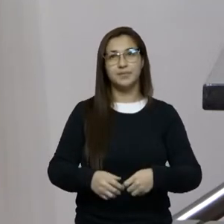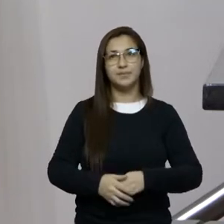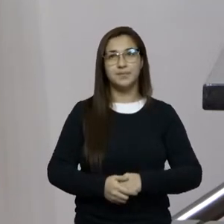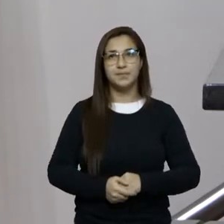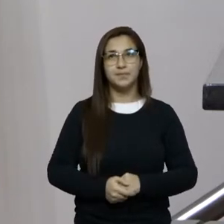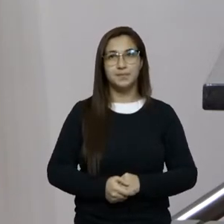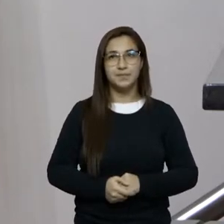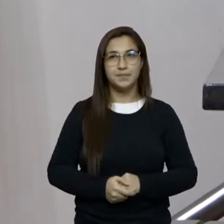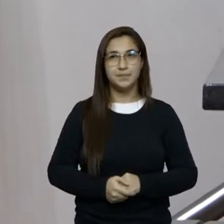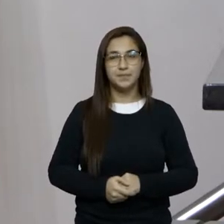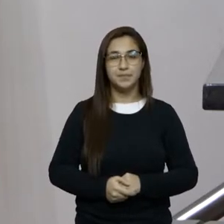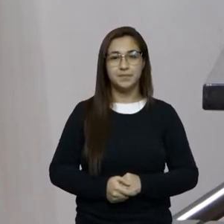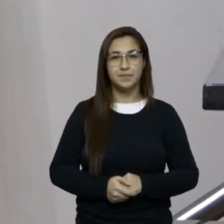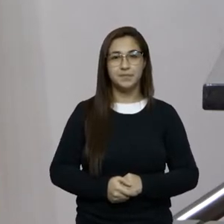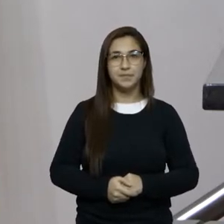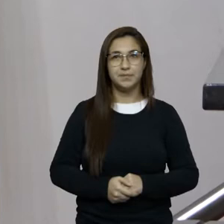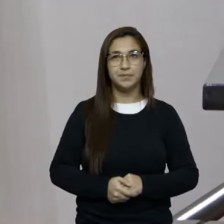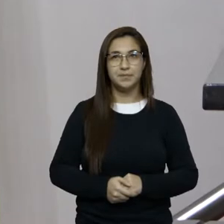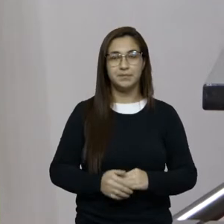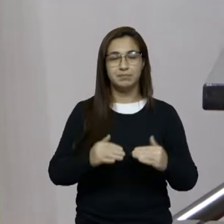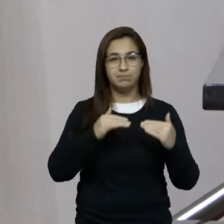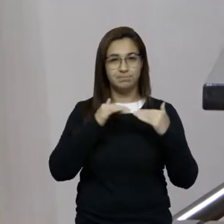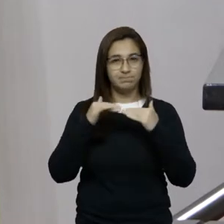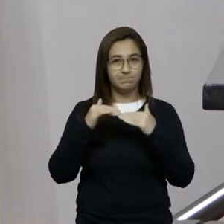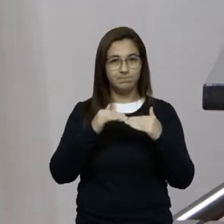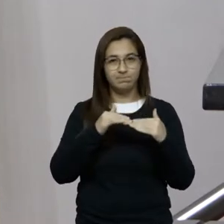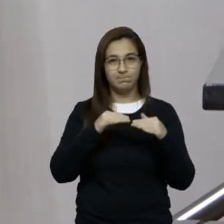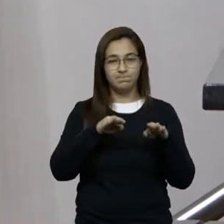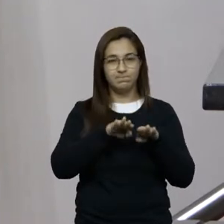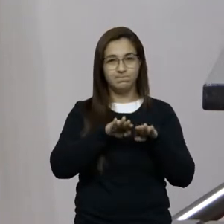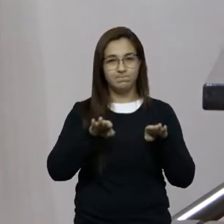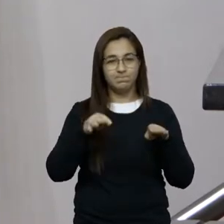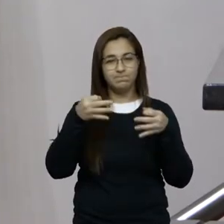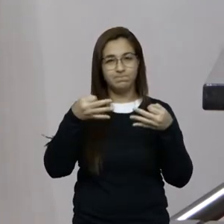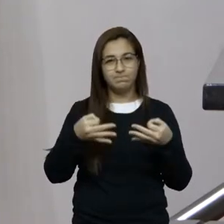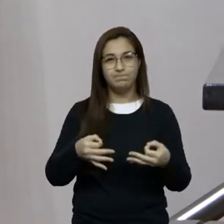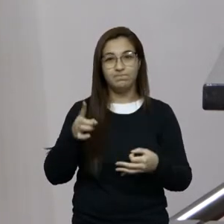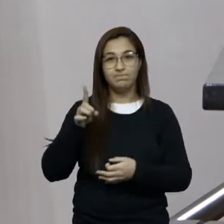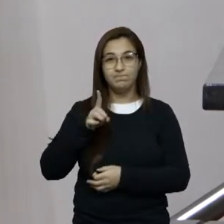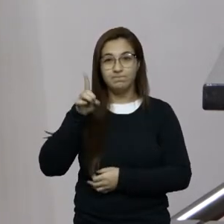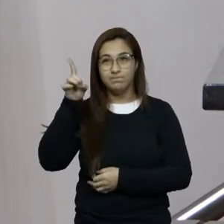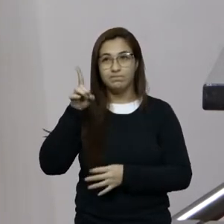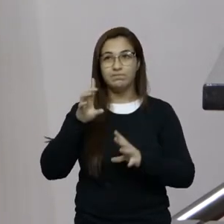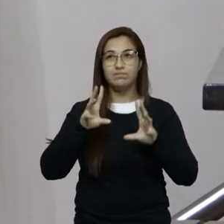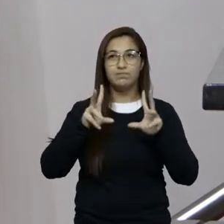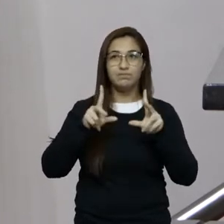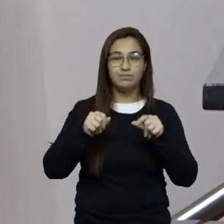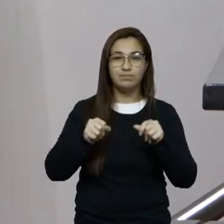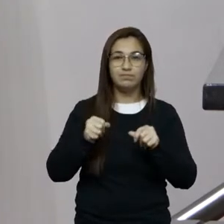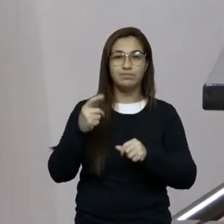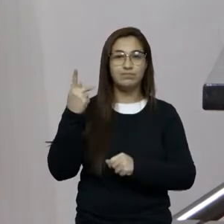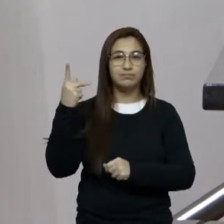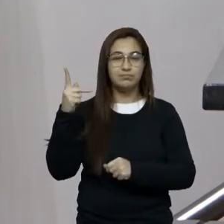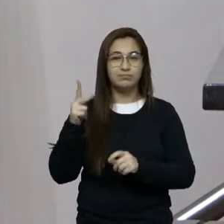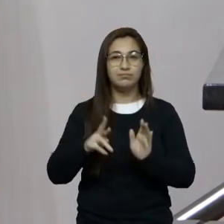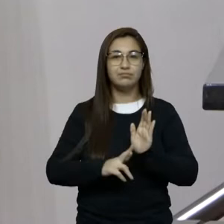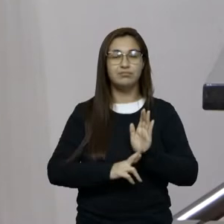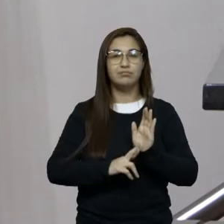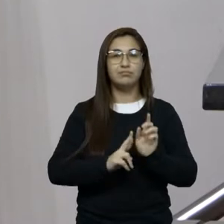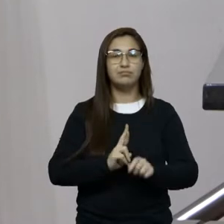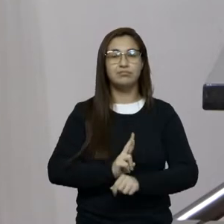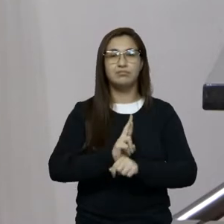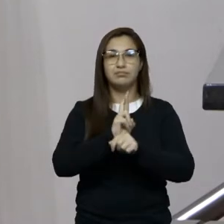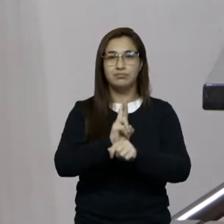tá alinhado com Deus e com todos os seus representantes para